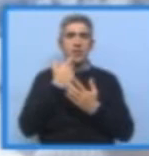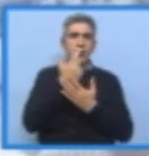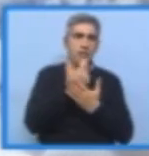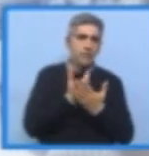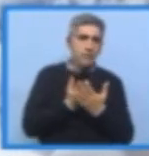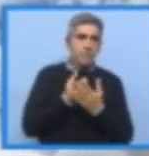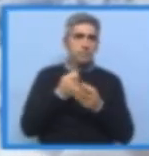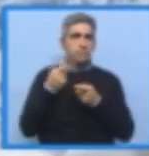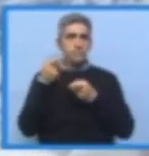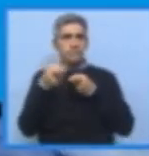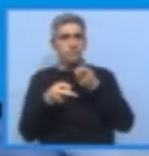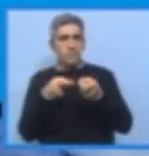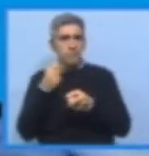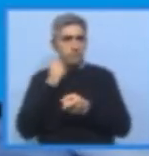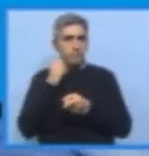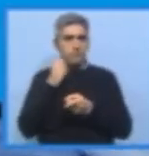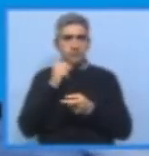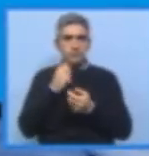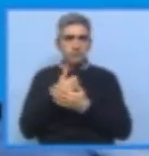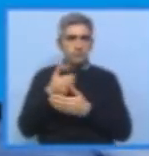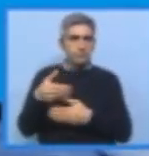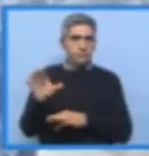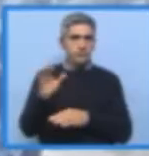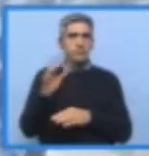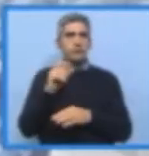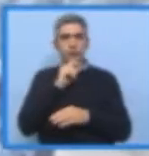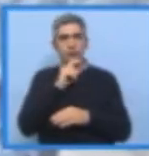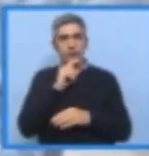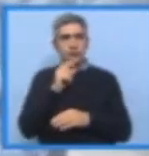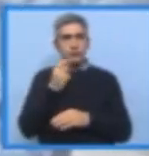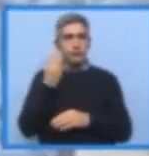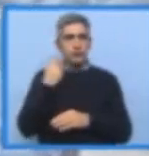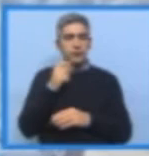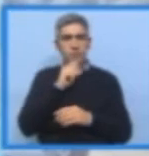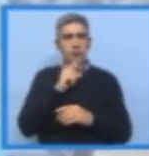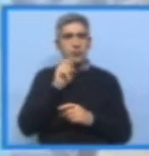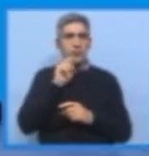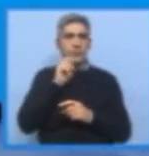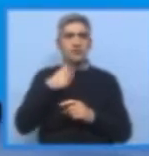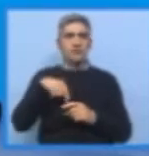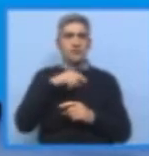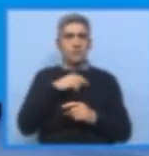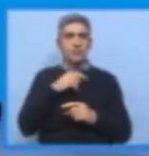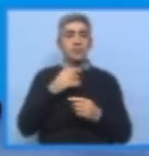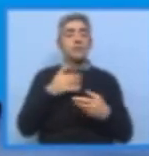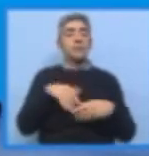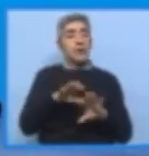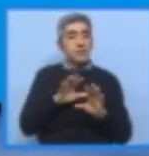inquéritos, pelas acusações de negligência possíveis, e isto pode ser uma reação defensiva. É uma reação defensiva,